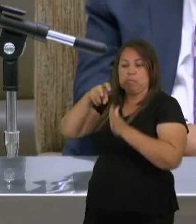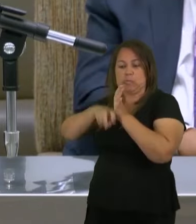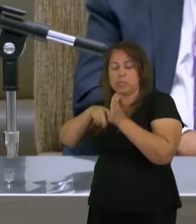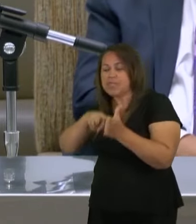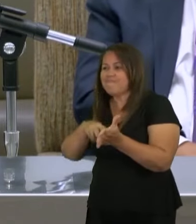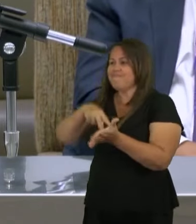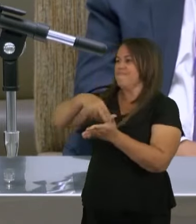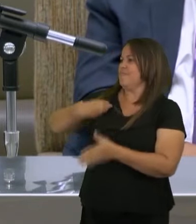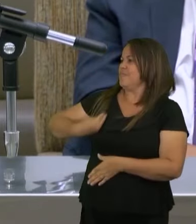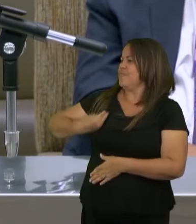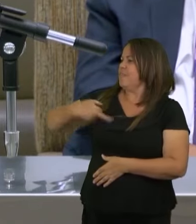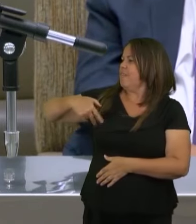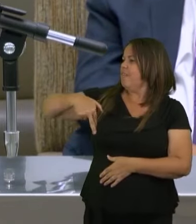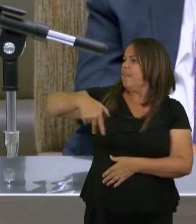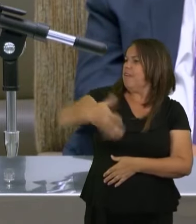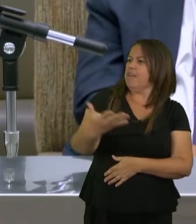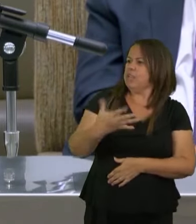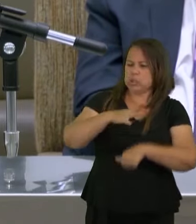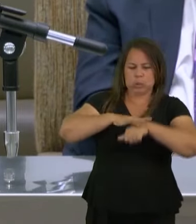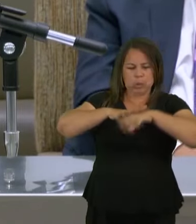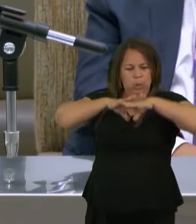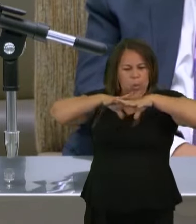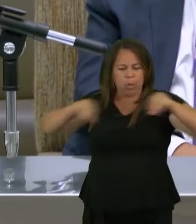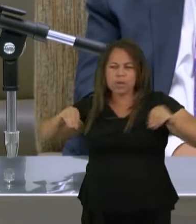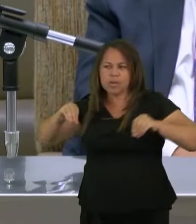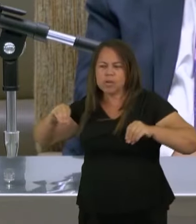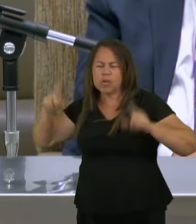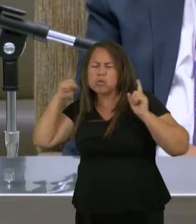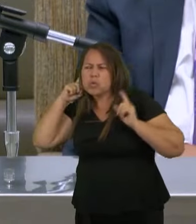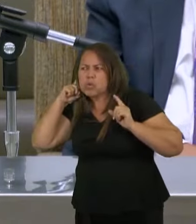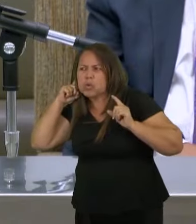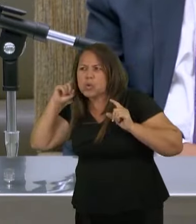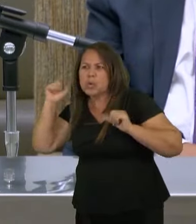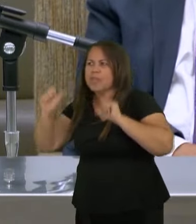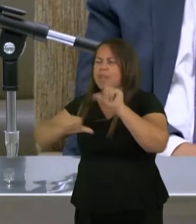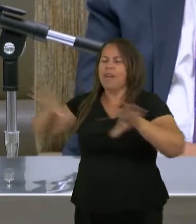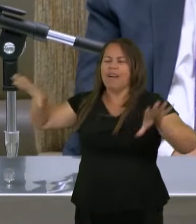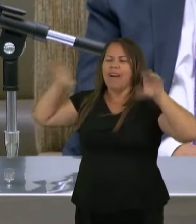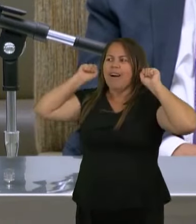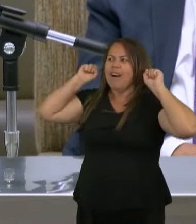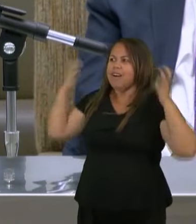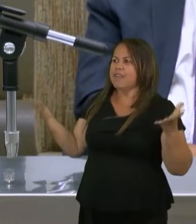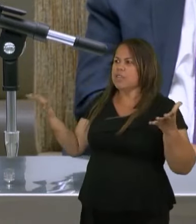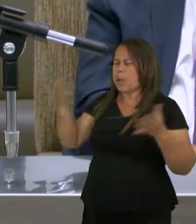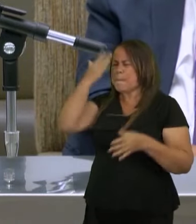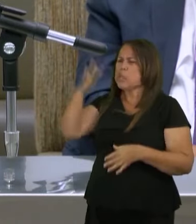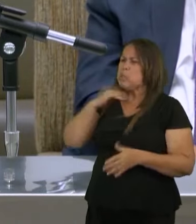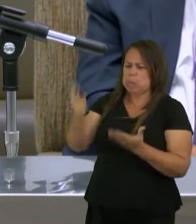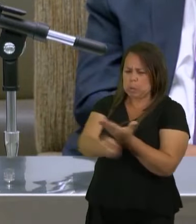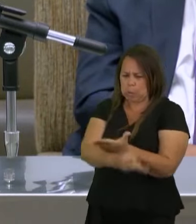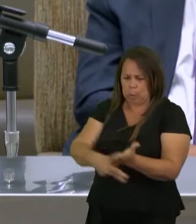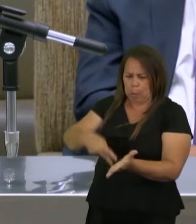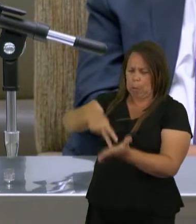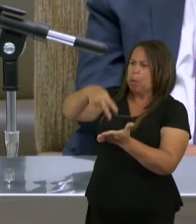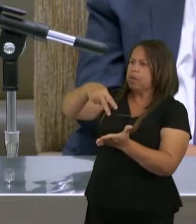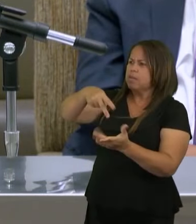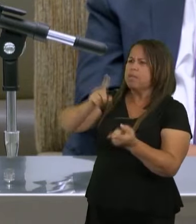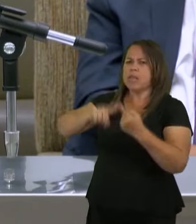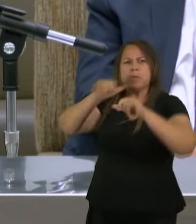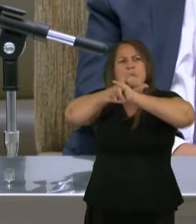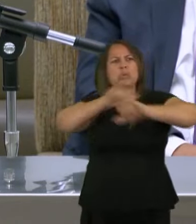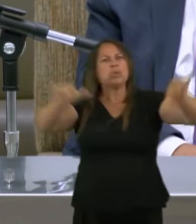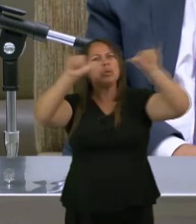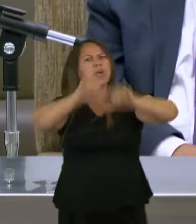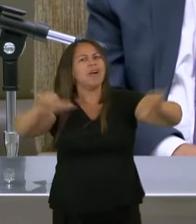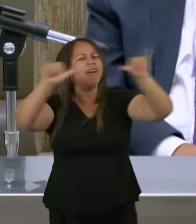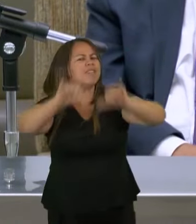os leprosos são limpos, os surdos ouvem, os mortos são ressuscitados e aos pobres é anunciado o